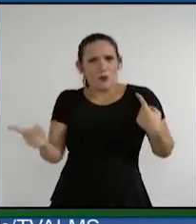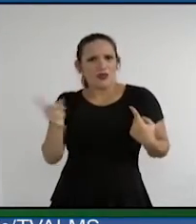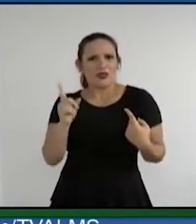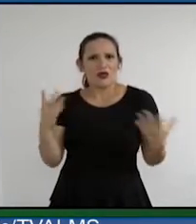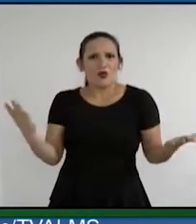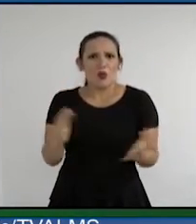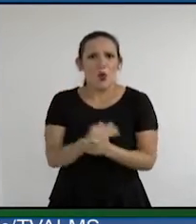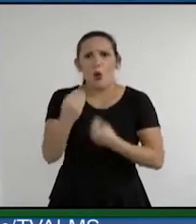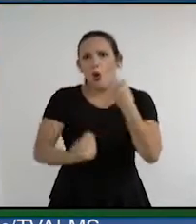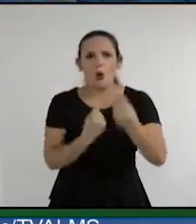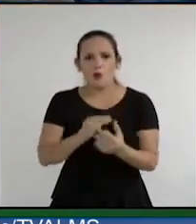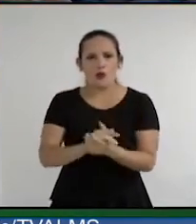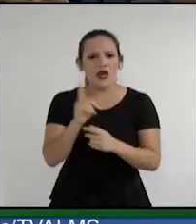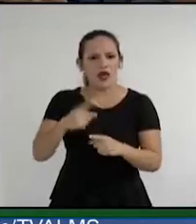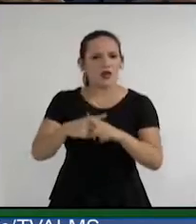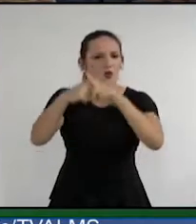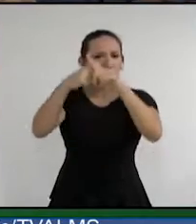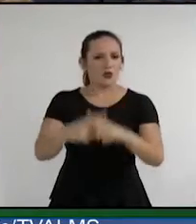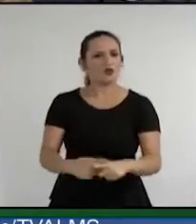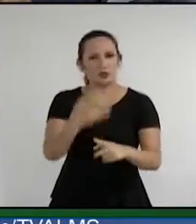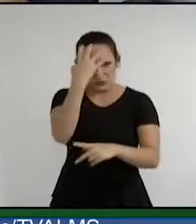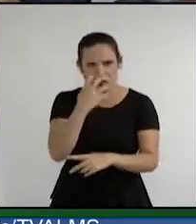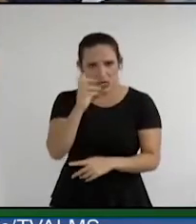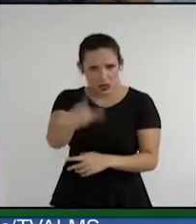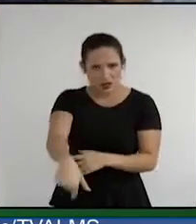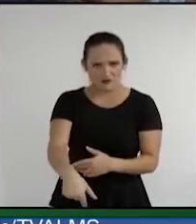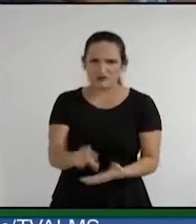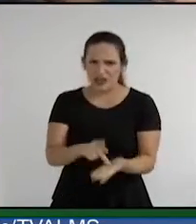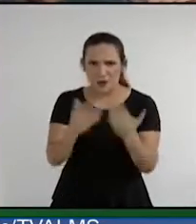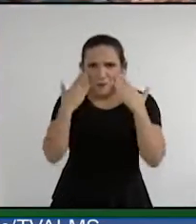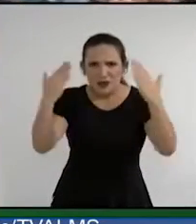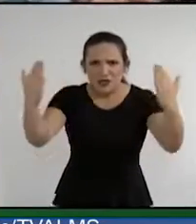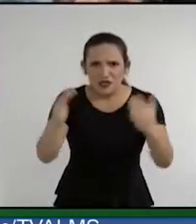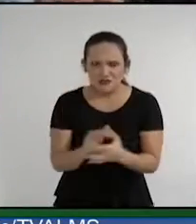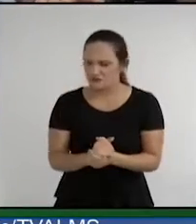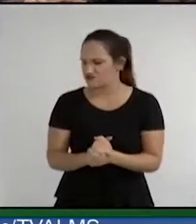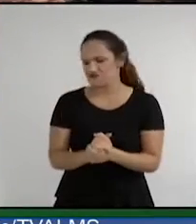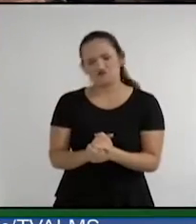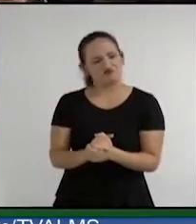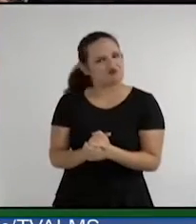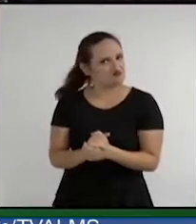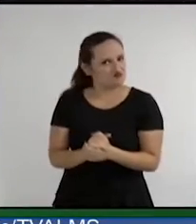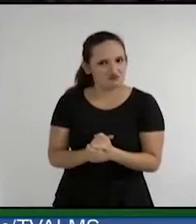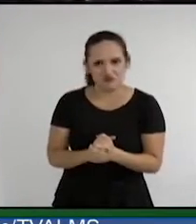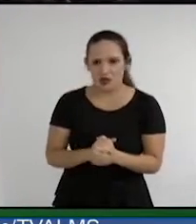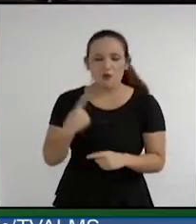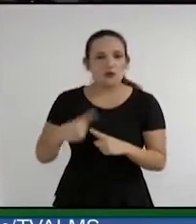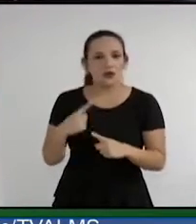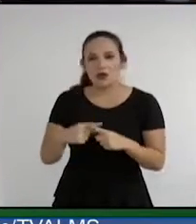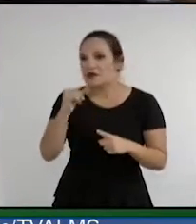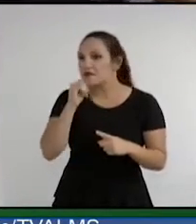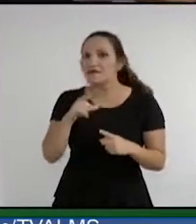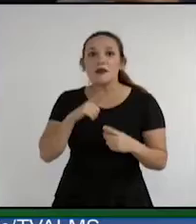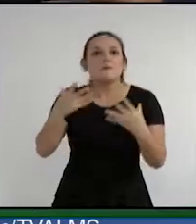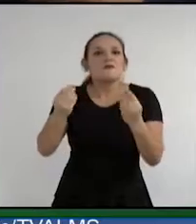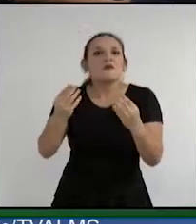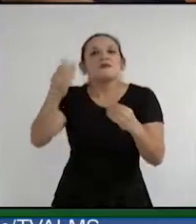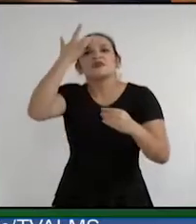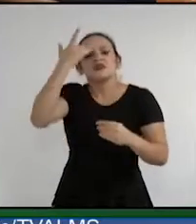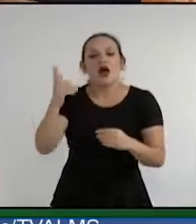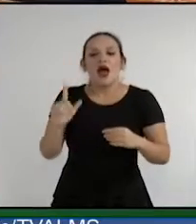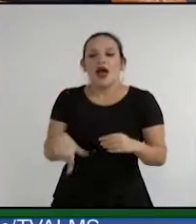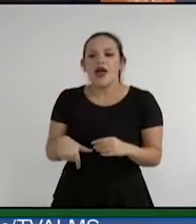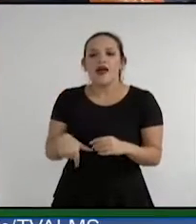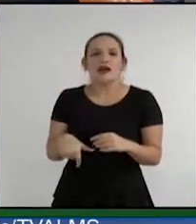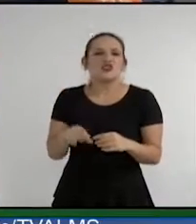que esse foi um concurso sério, transparente, porque se chama convocados, comissionados, e não